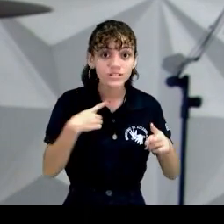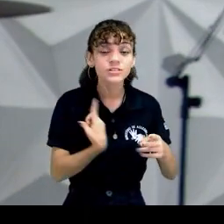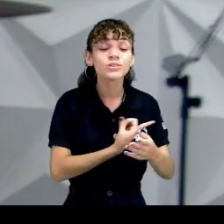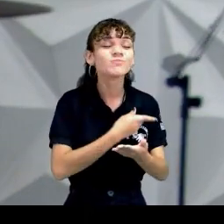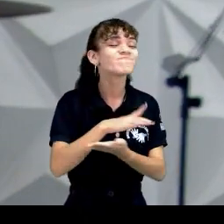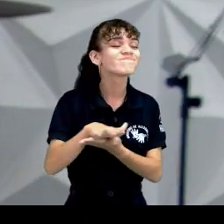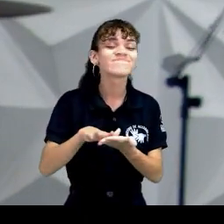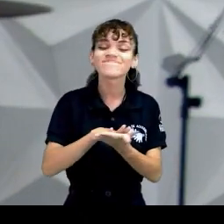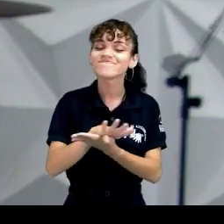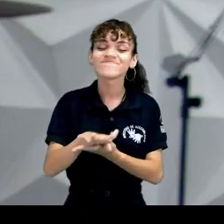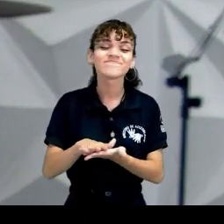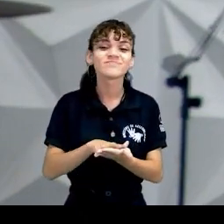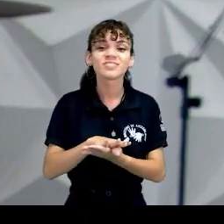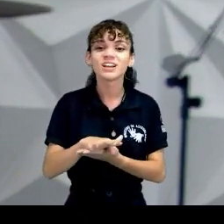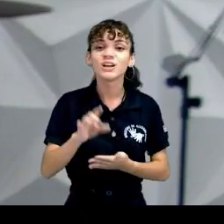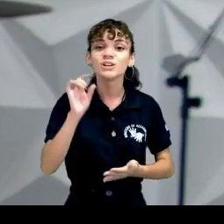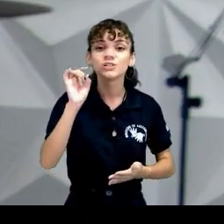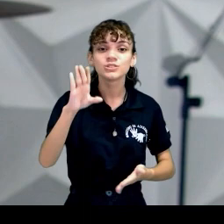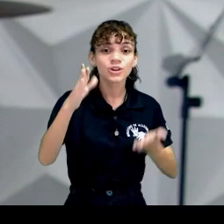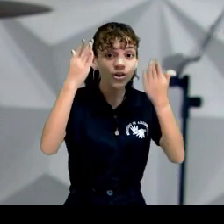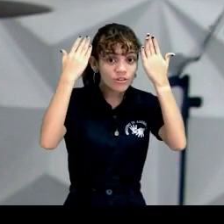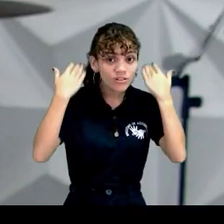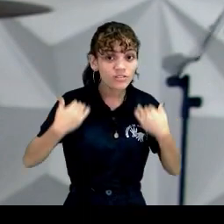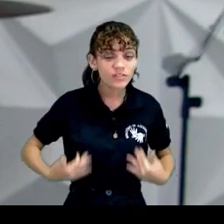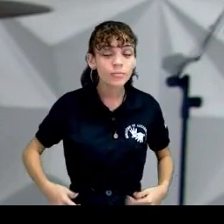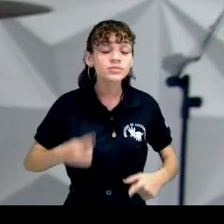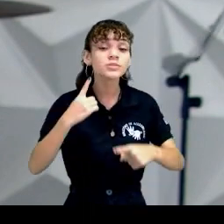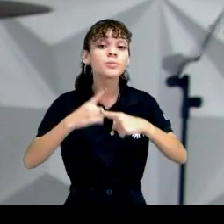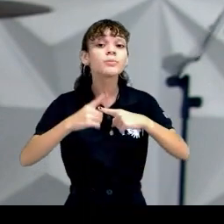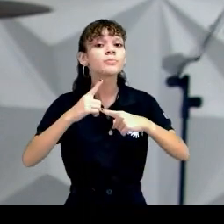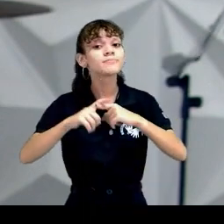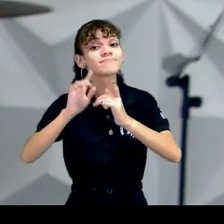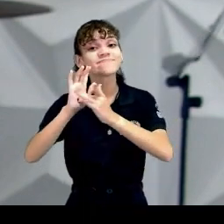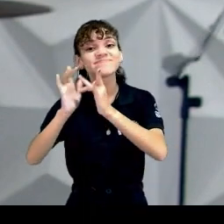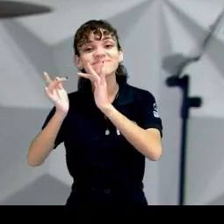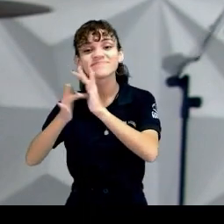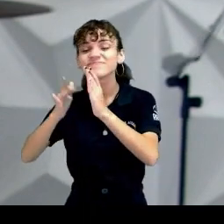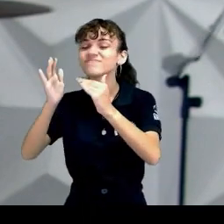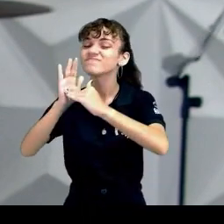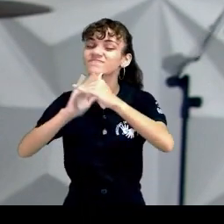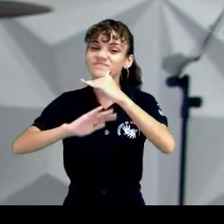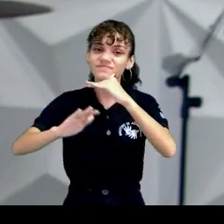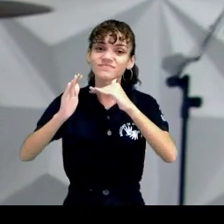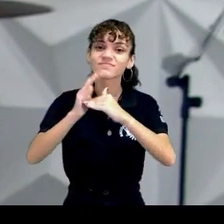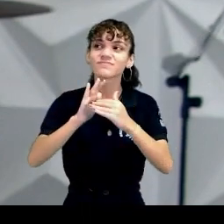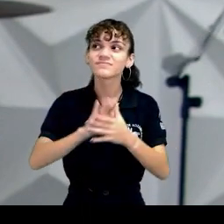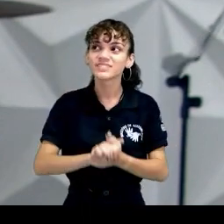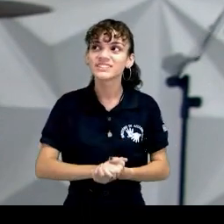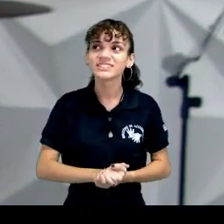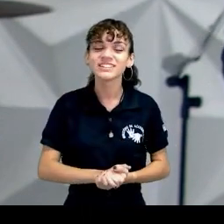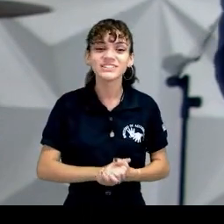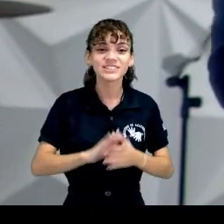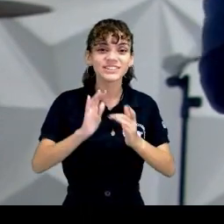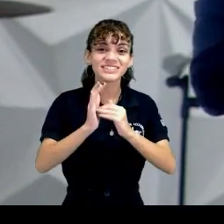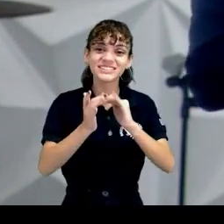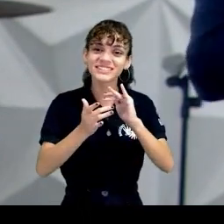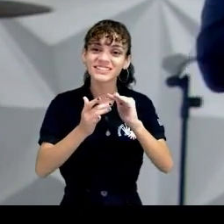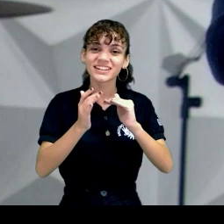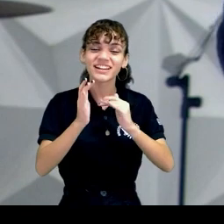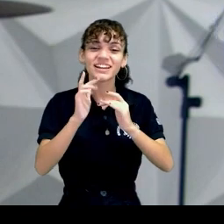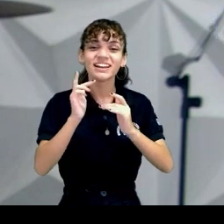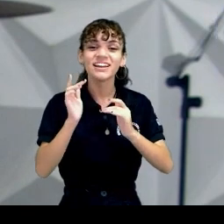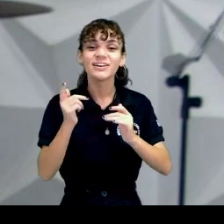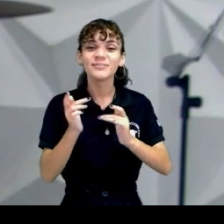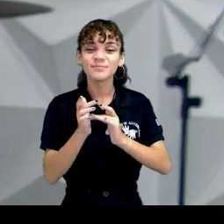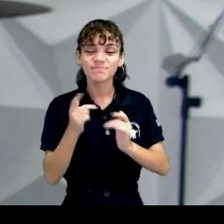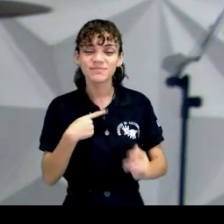pastor Luiz Carlos até colocou sobre isso, a necessidade em comum daqueles dali. E a lepra havia igualado aquele